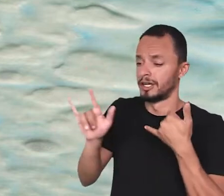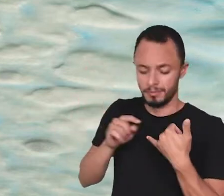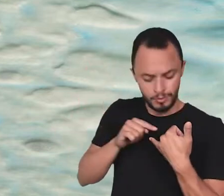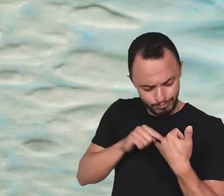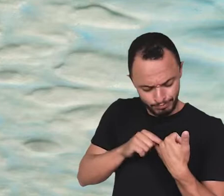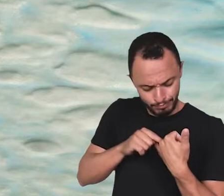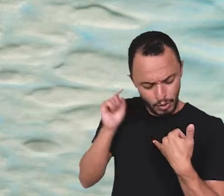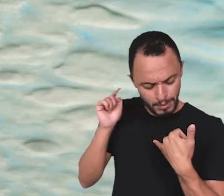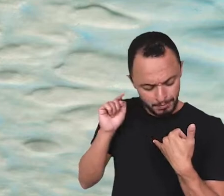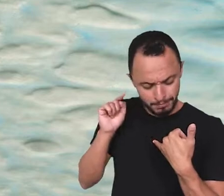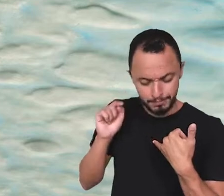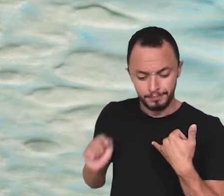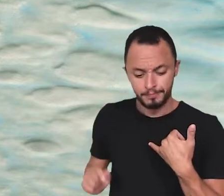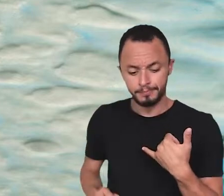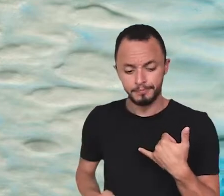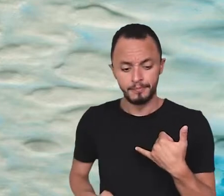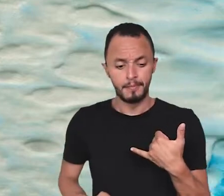amo.